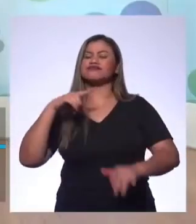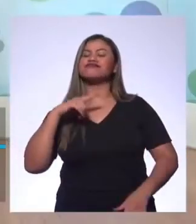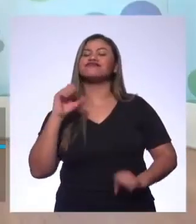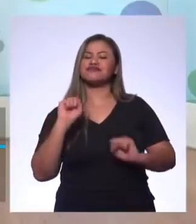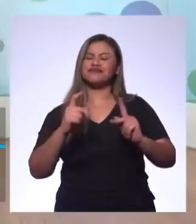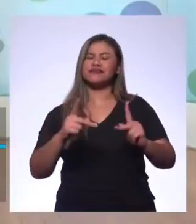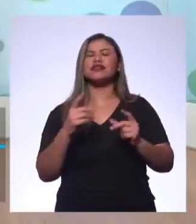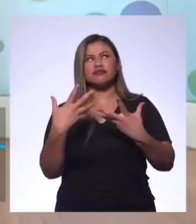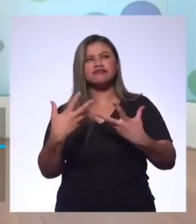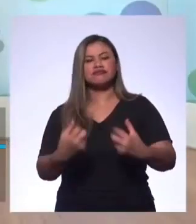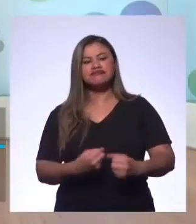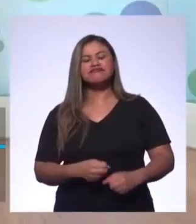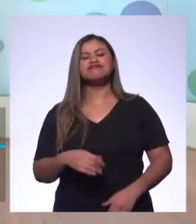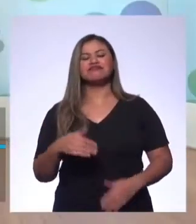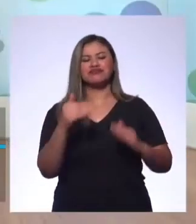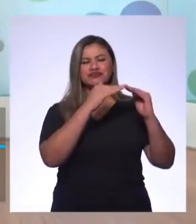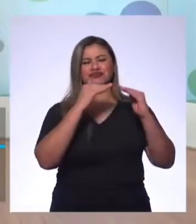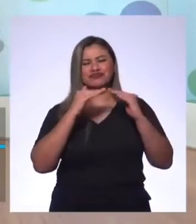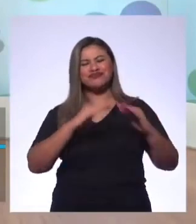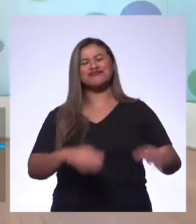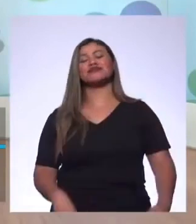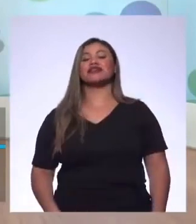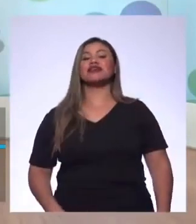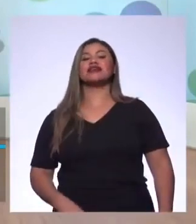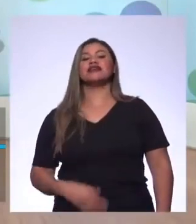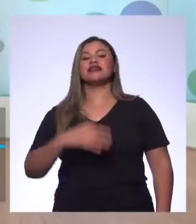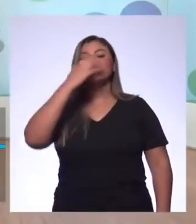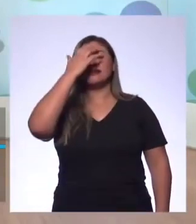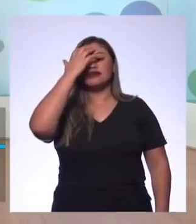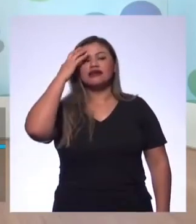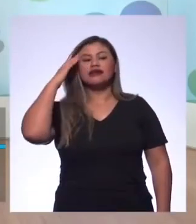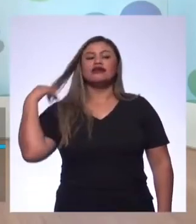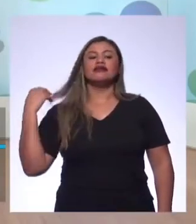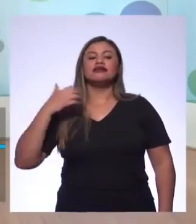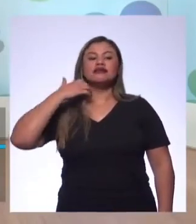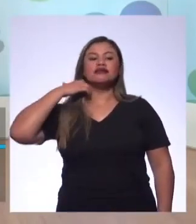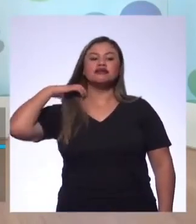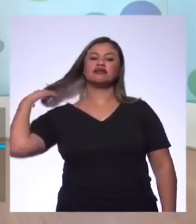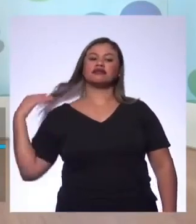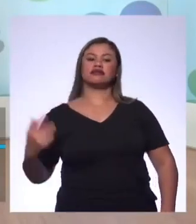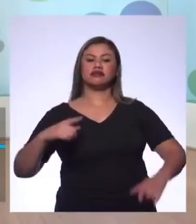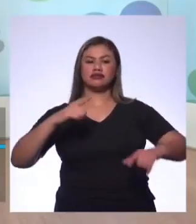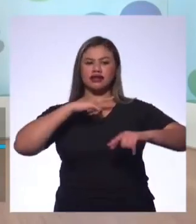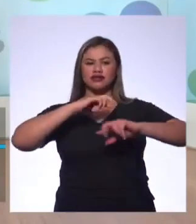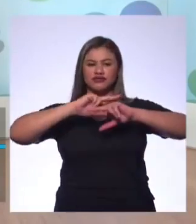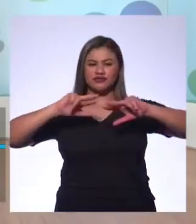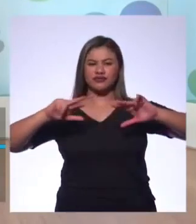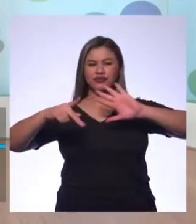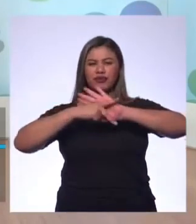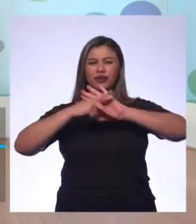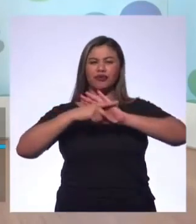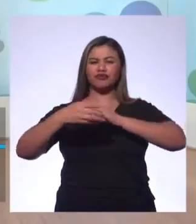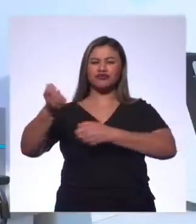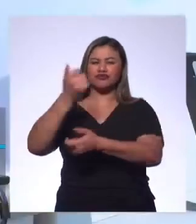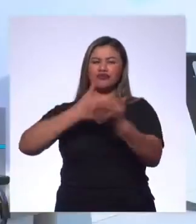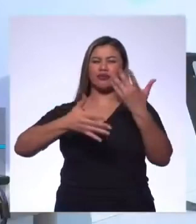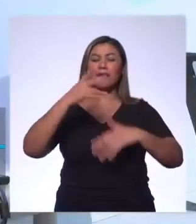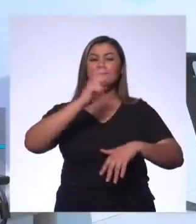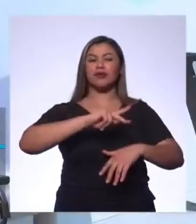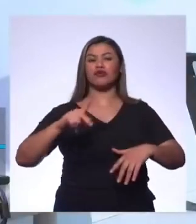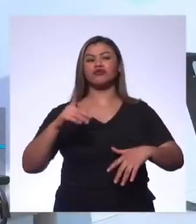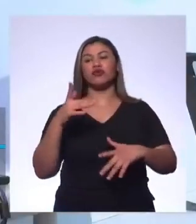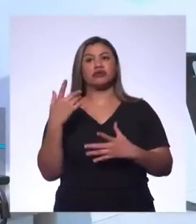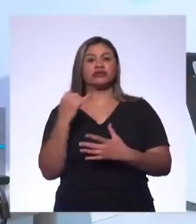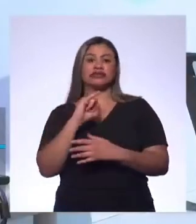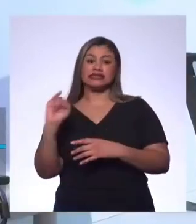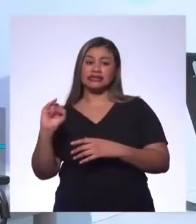Ok, pode E ser por aí meio de. a gente tem aqui uma série de interações de professores, porque se não tem nome de aluno,